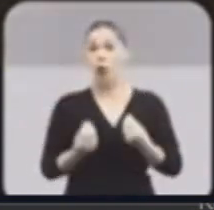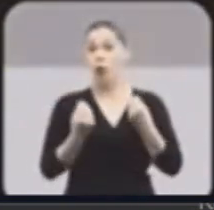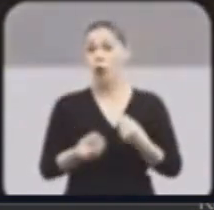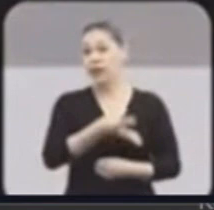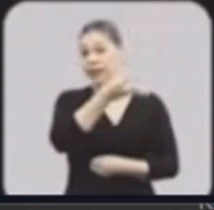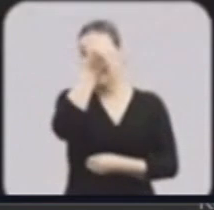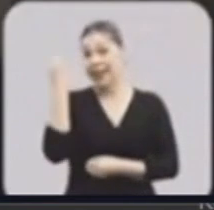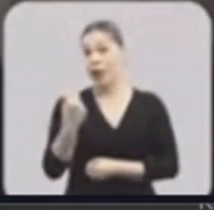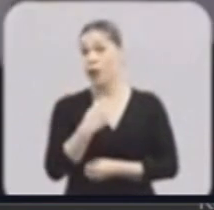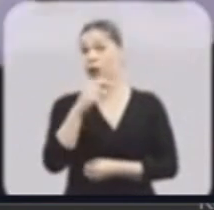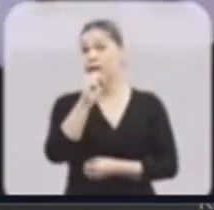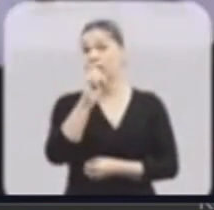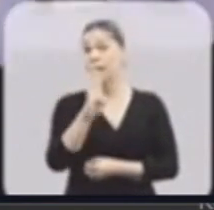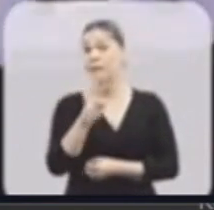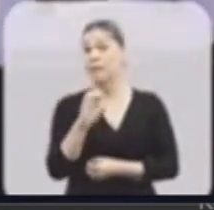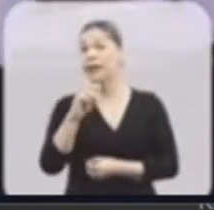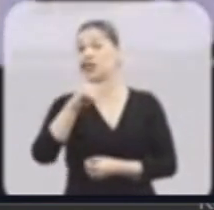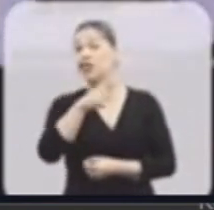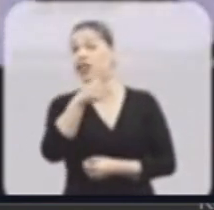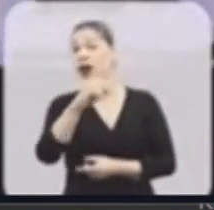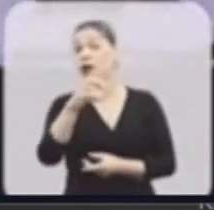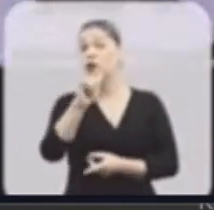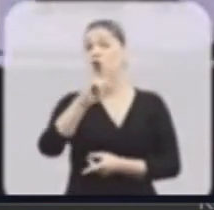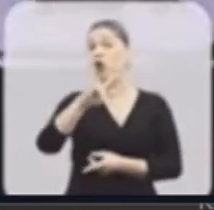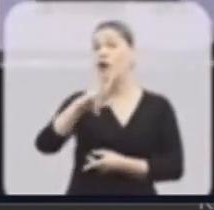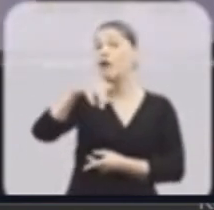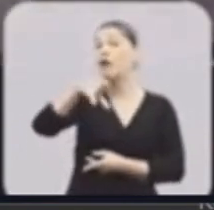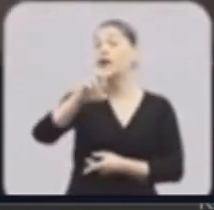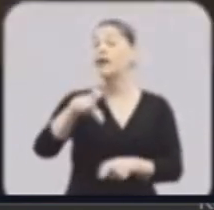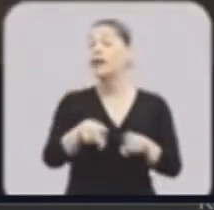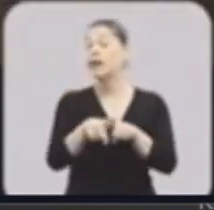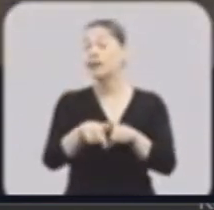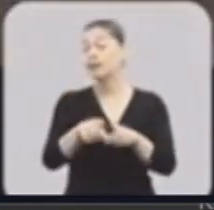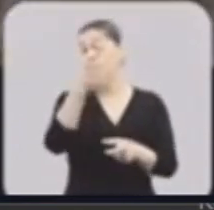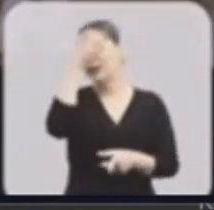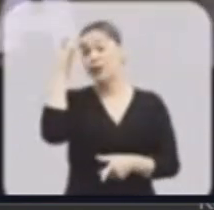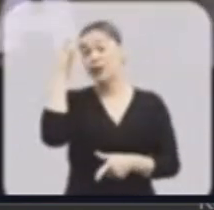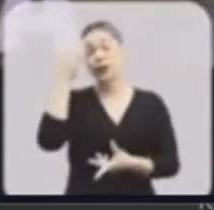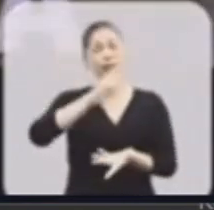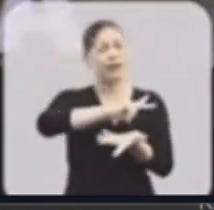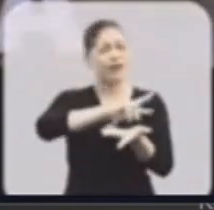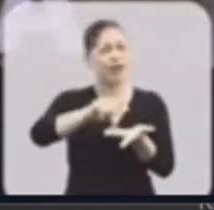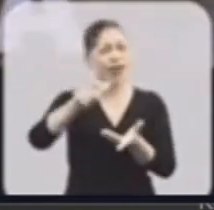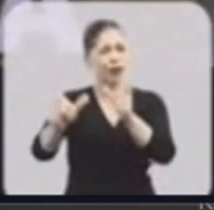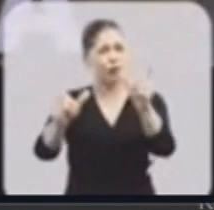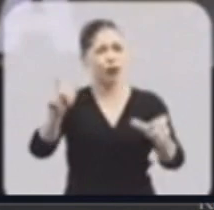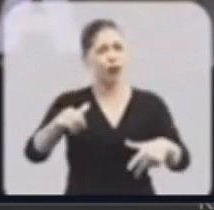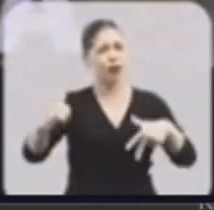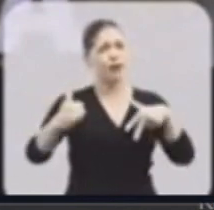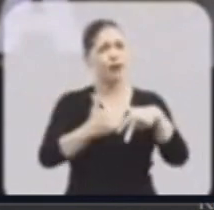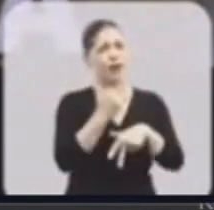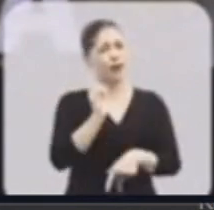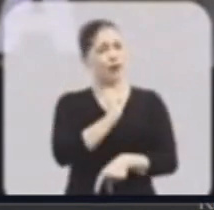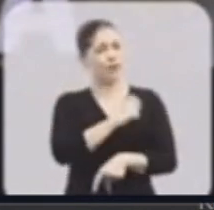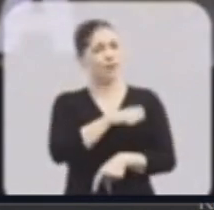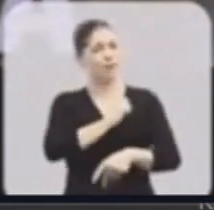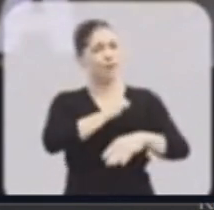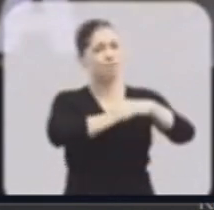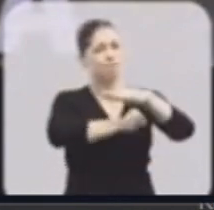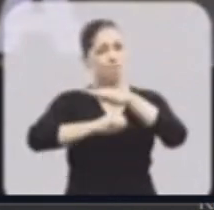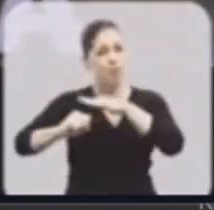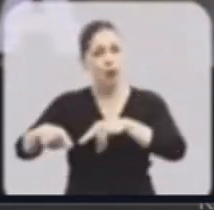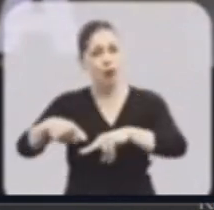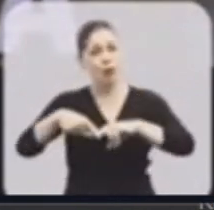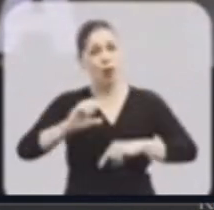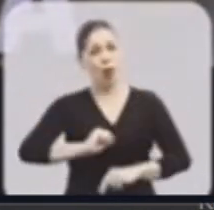Não podemos nos esquecer de Sebastião Lopes, de Giovanni Ferreira da Silva de Oliveira e de todas as pessoas